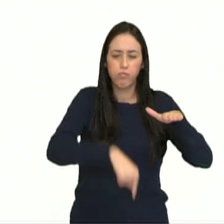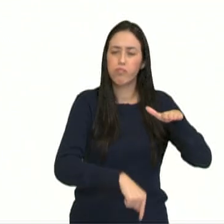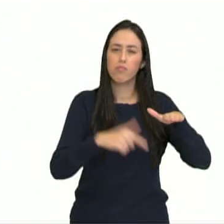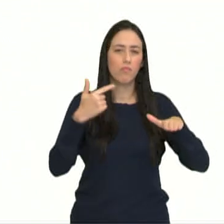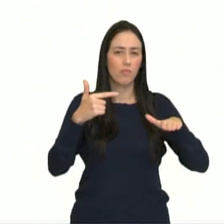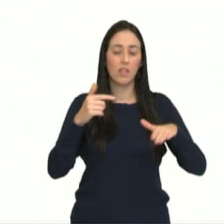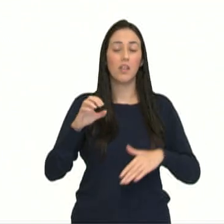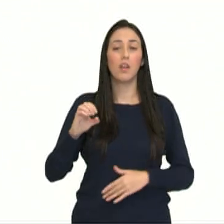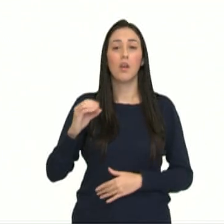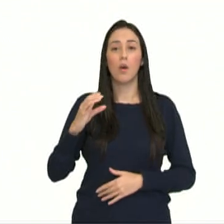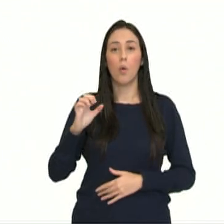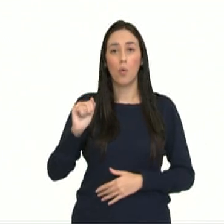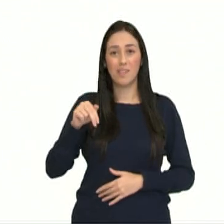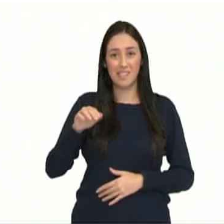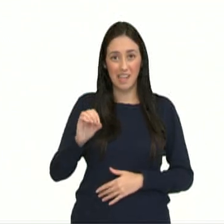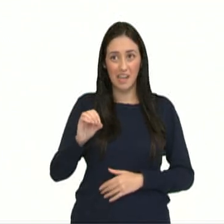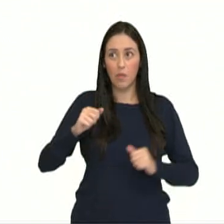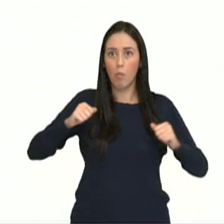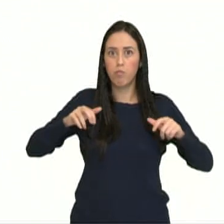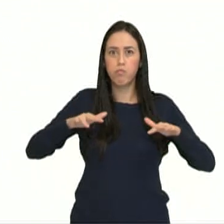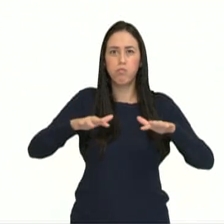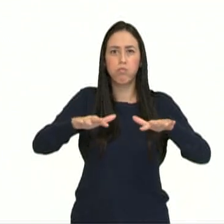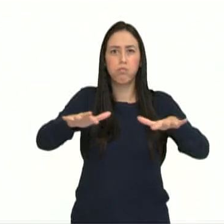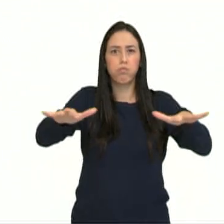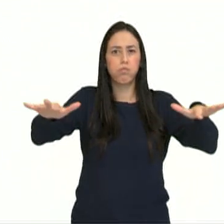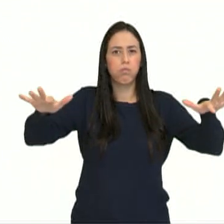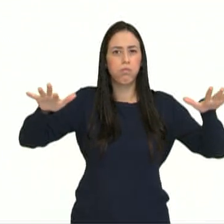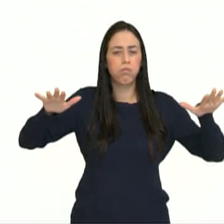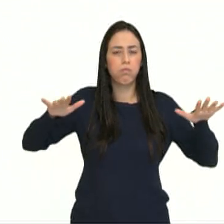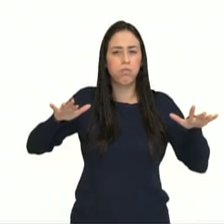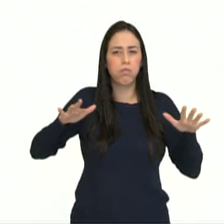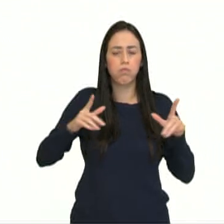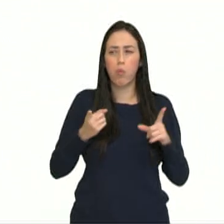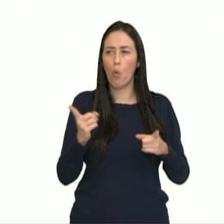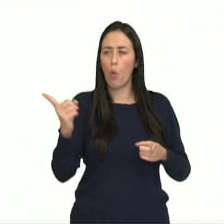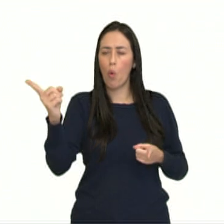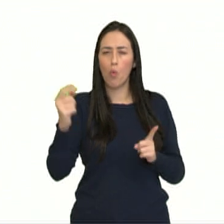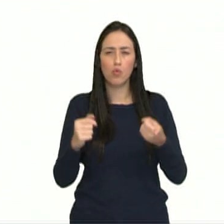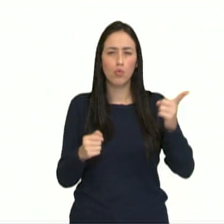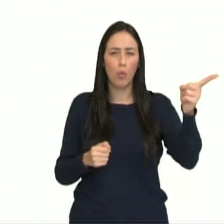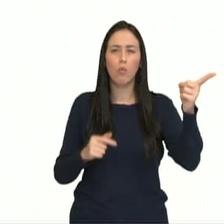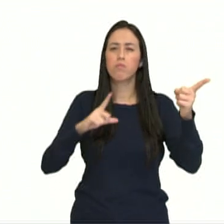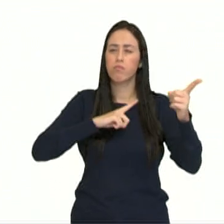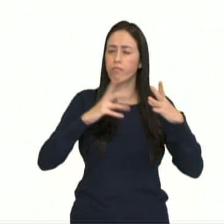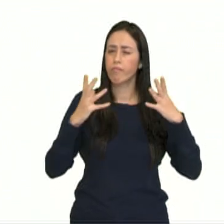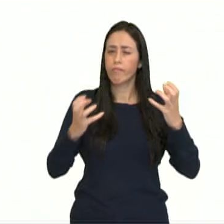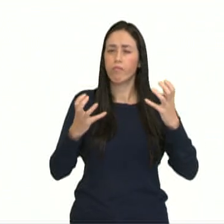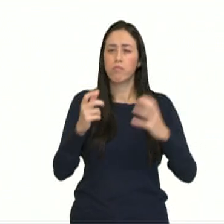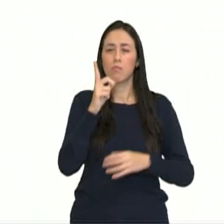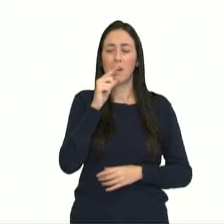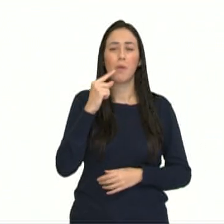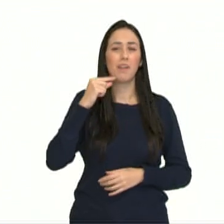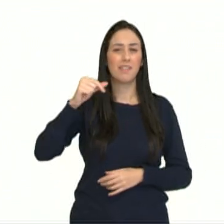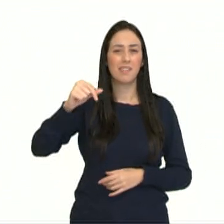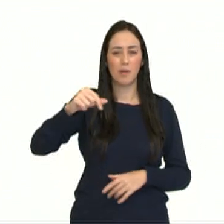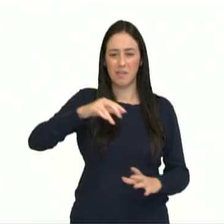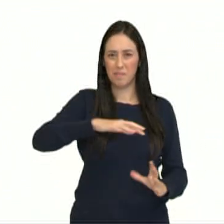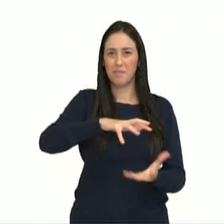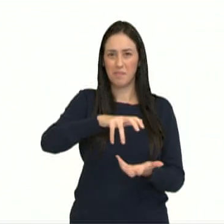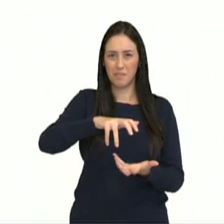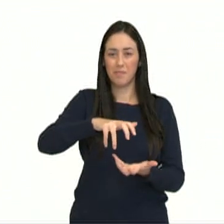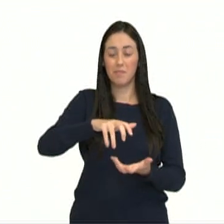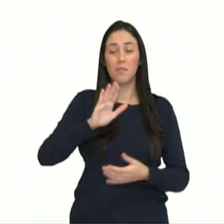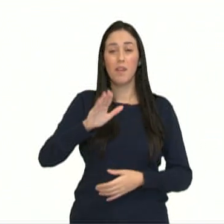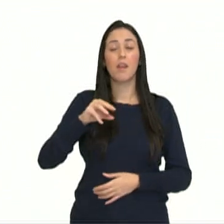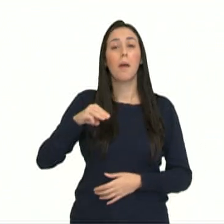os oceanos. Então, quando a gente está falando dos oceanos, nós estamos falando das grandes porções de água salgada que cobrem o nosso planeta. Já